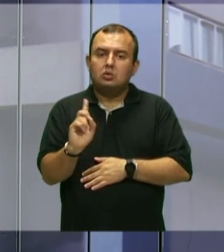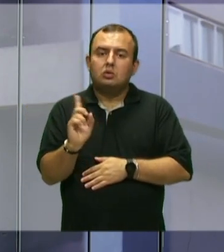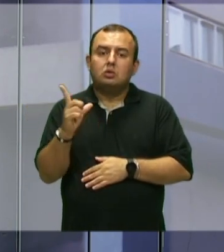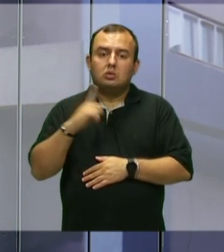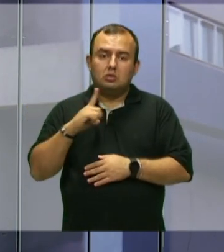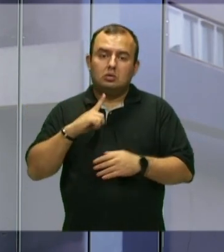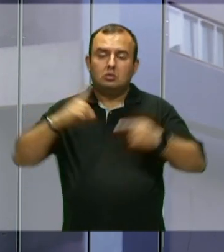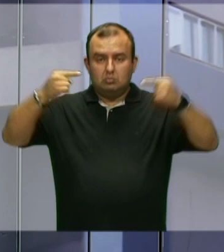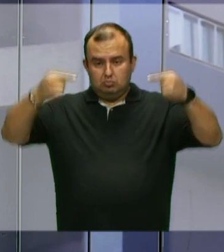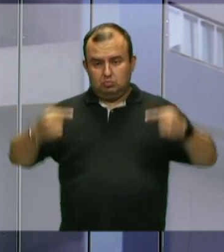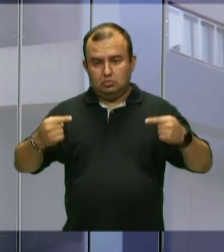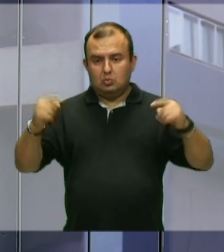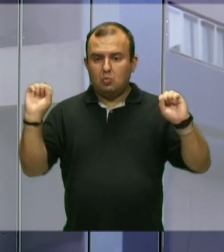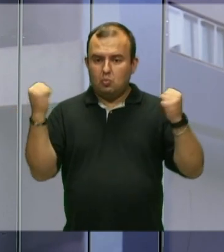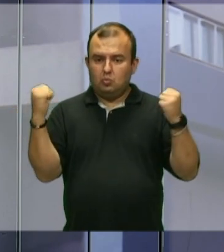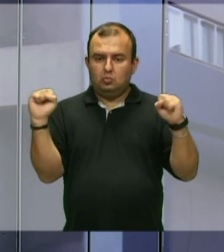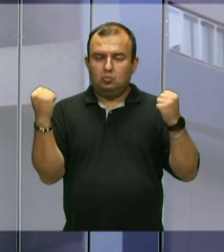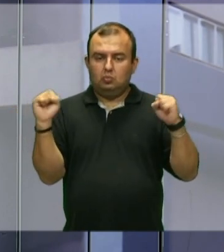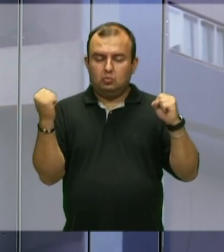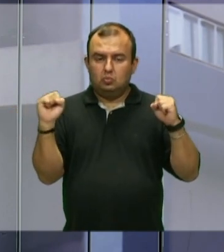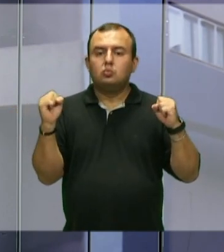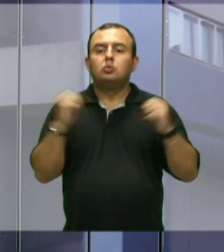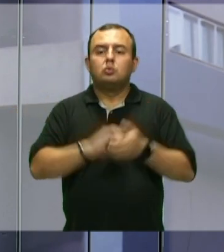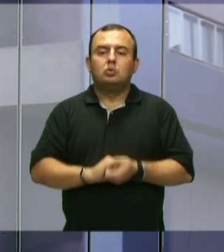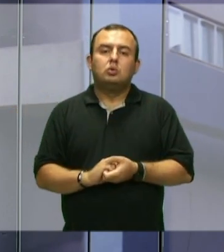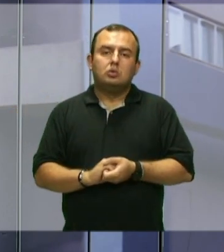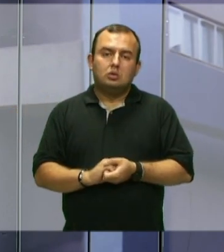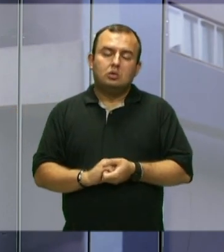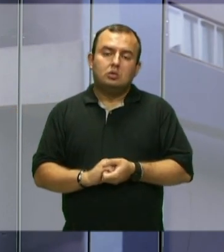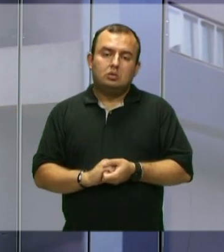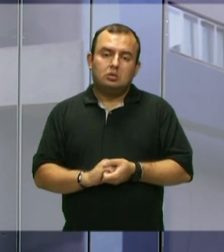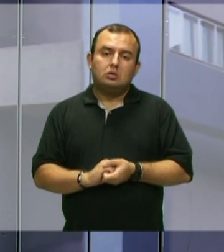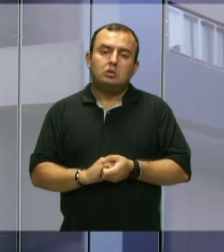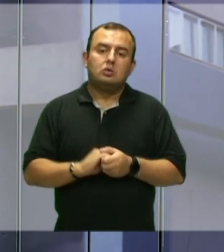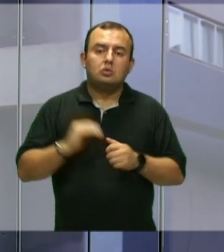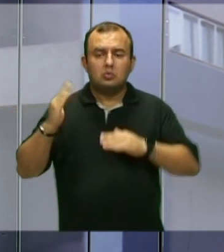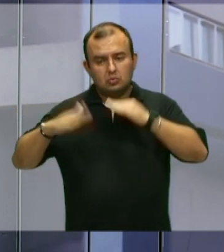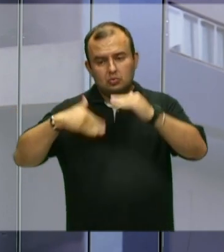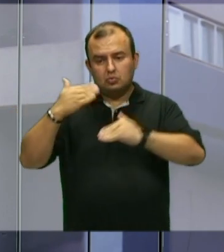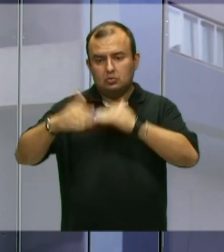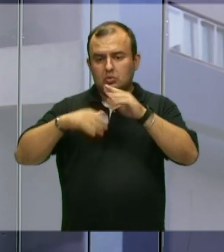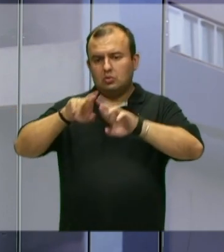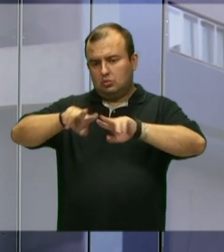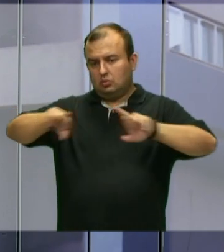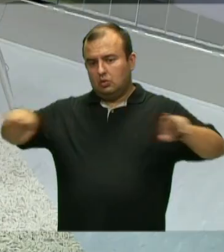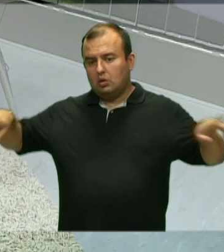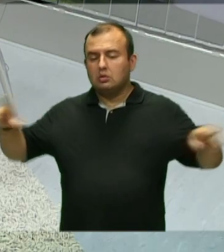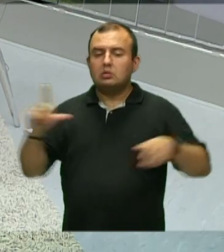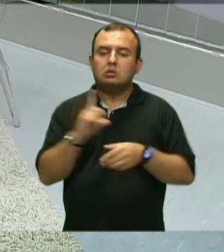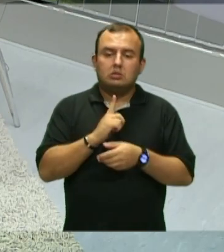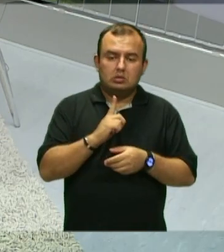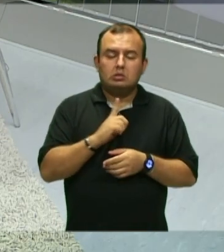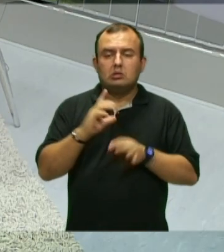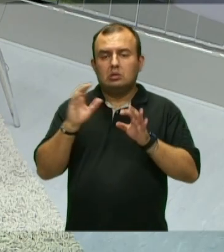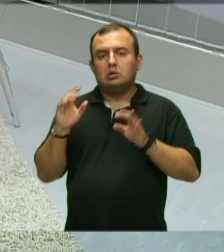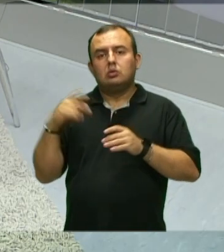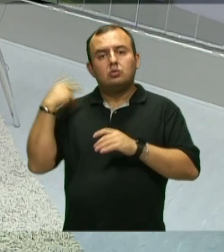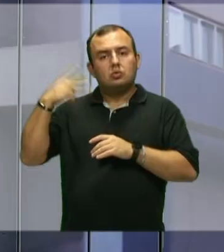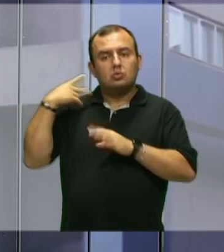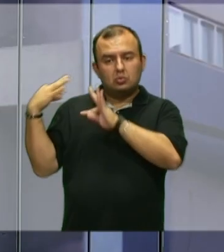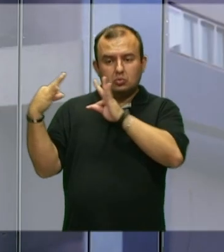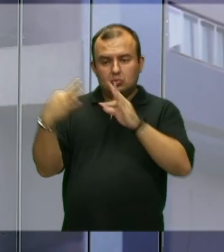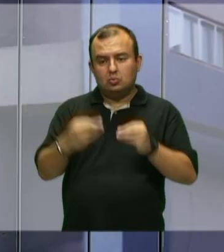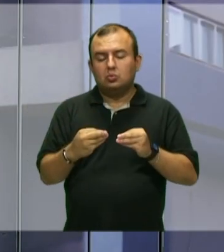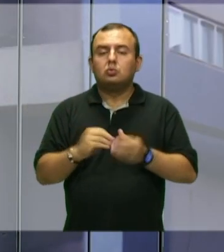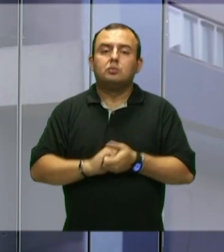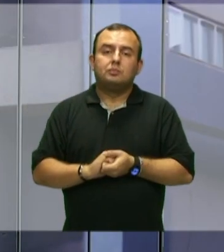tem um impacto técnico dentro da casa, isso construído a várias mãos, né, justamente com todos os vereadores que aqui estão.